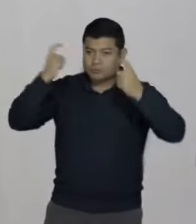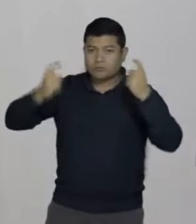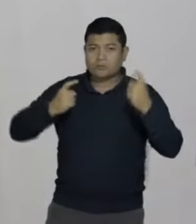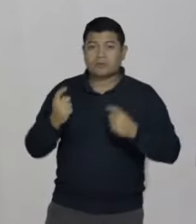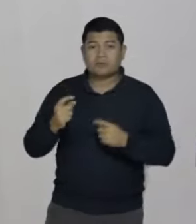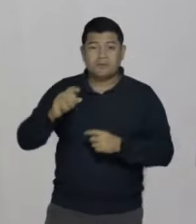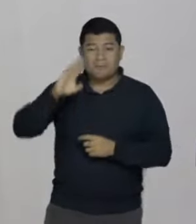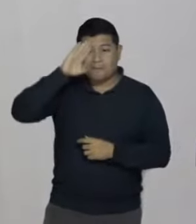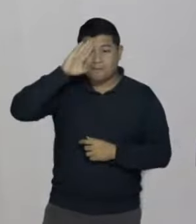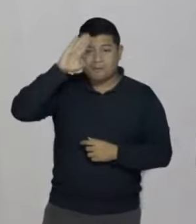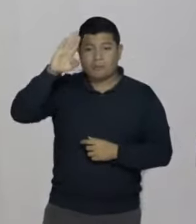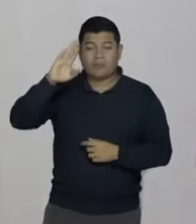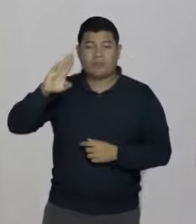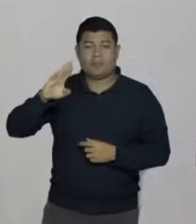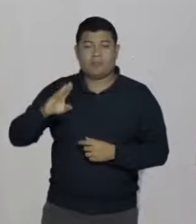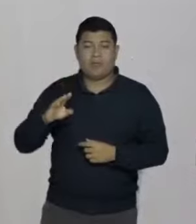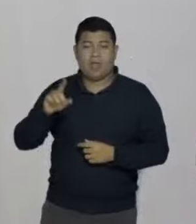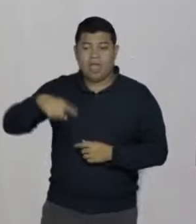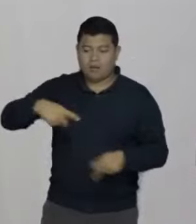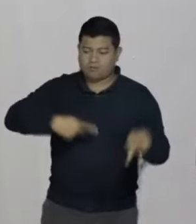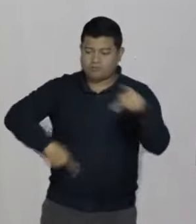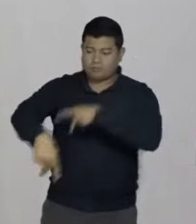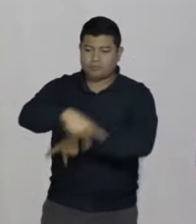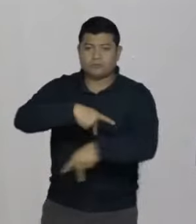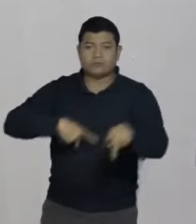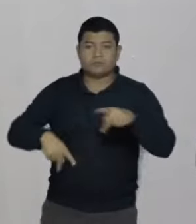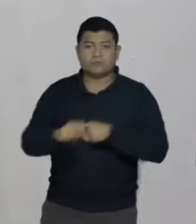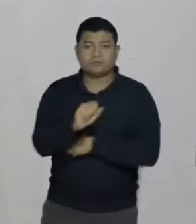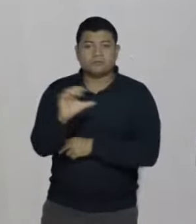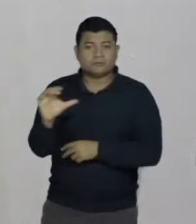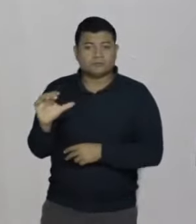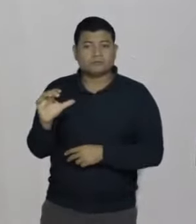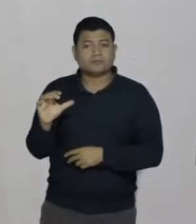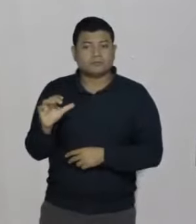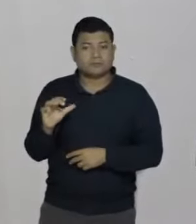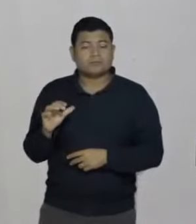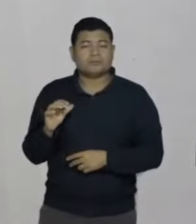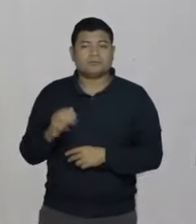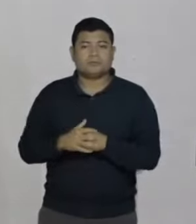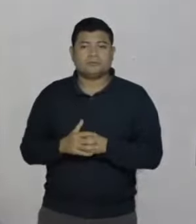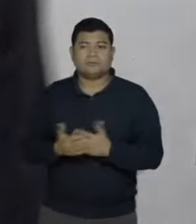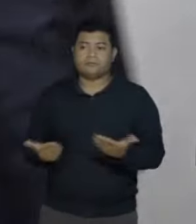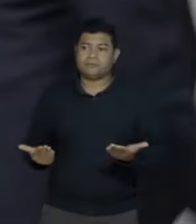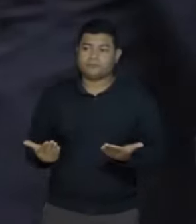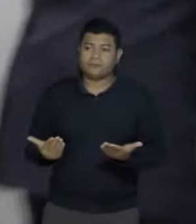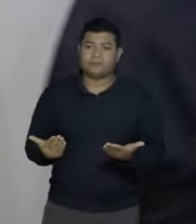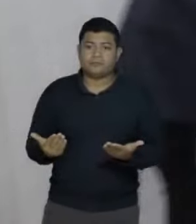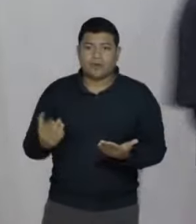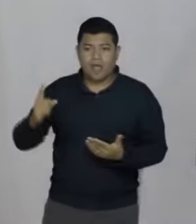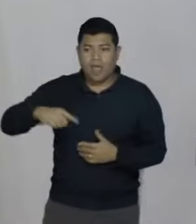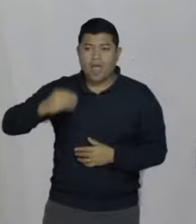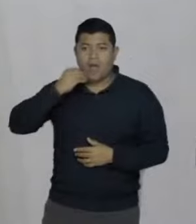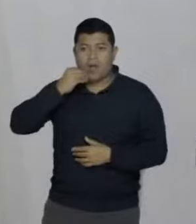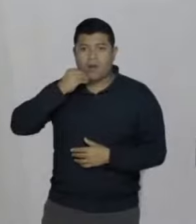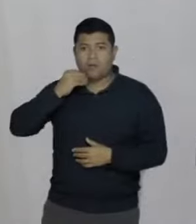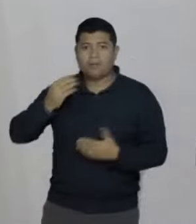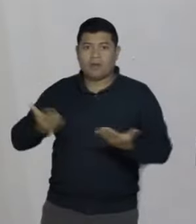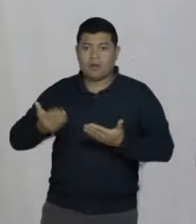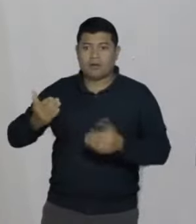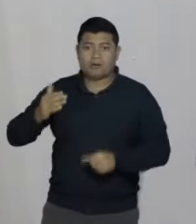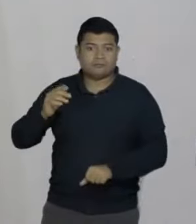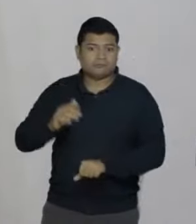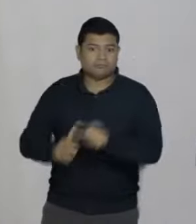mais importante que é a população de Santa Catarina é o Óbvio mas está sendo feito pela primeira